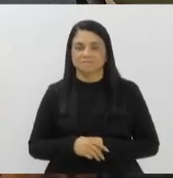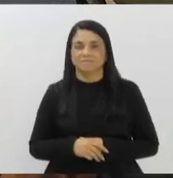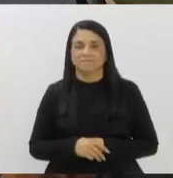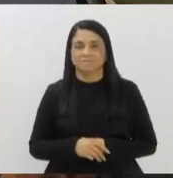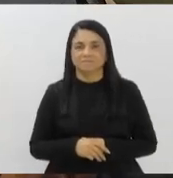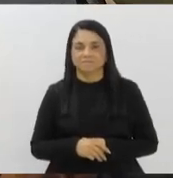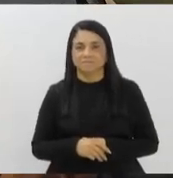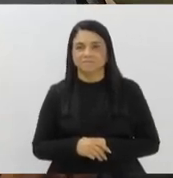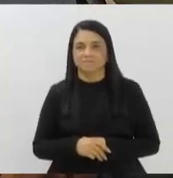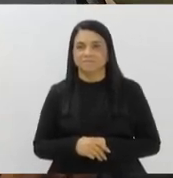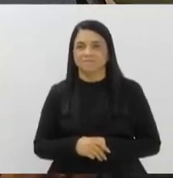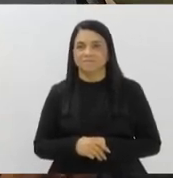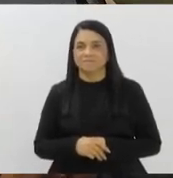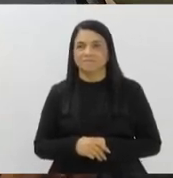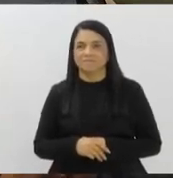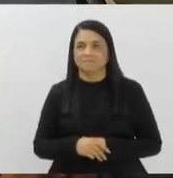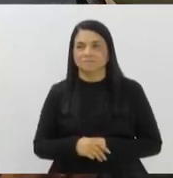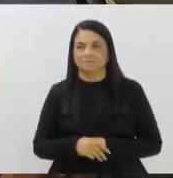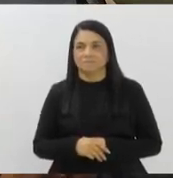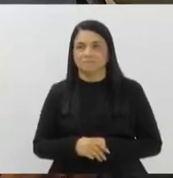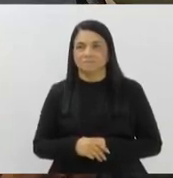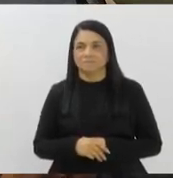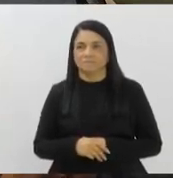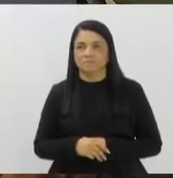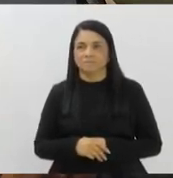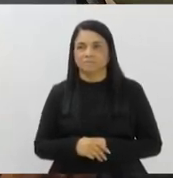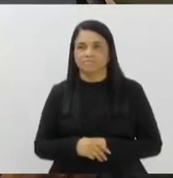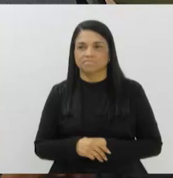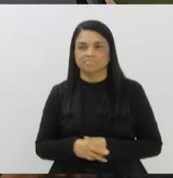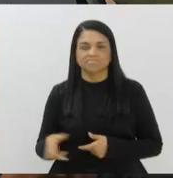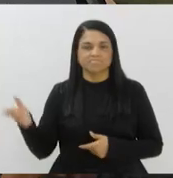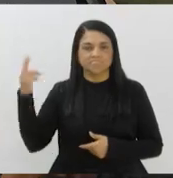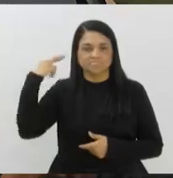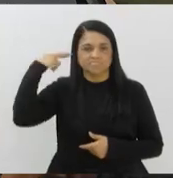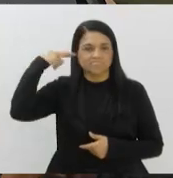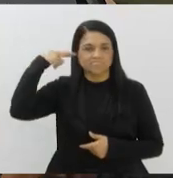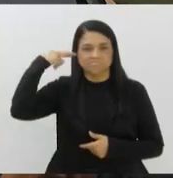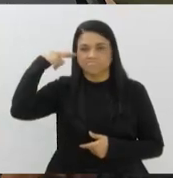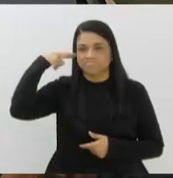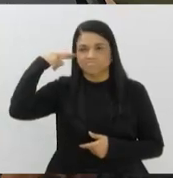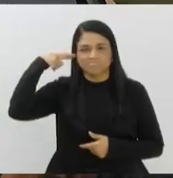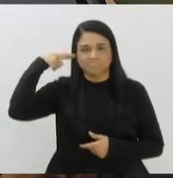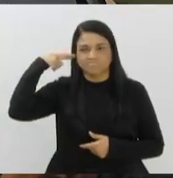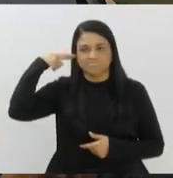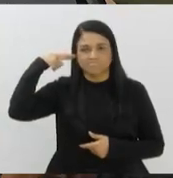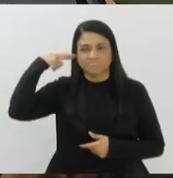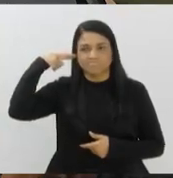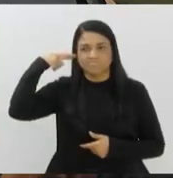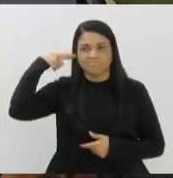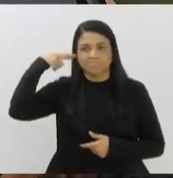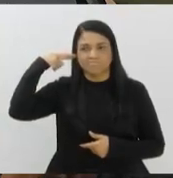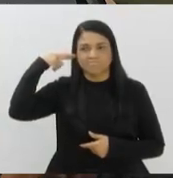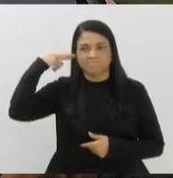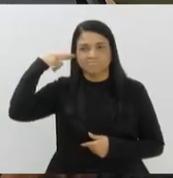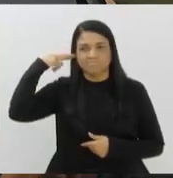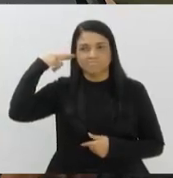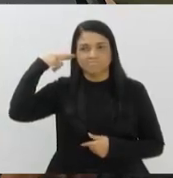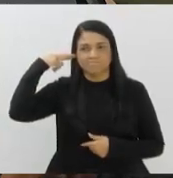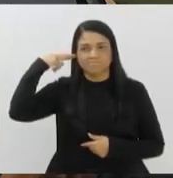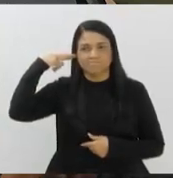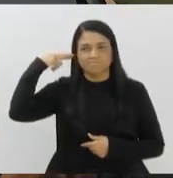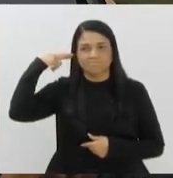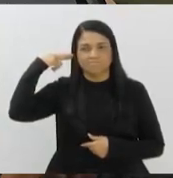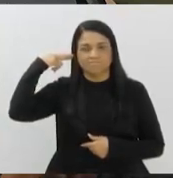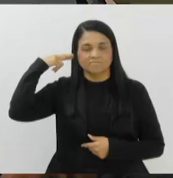Queria cumprimentar todas as pessoas presentes e agradecer, em nome da Secretaria de Planejamento, o convite para